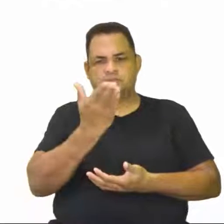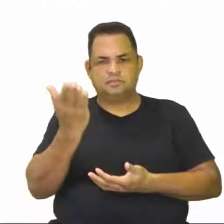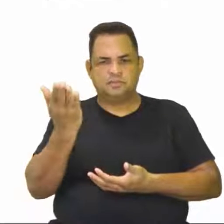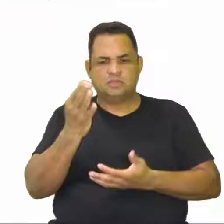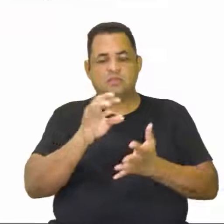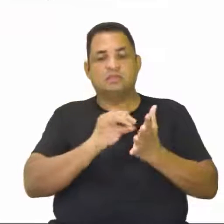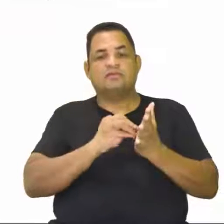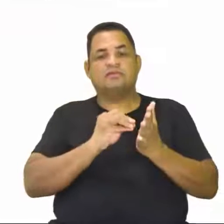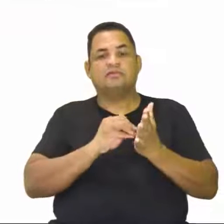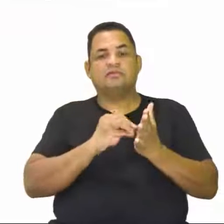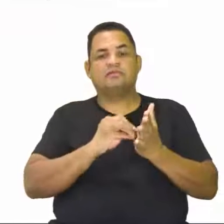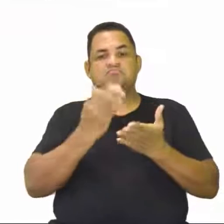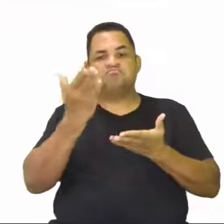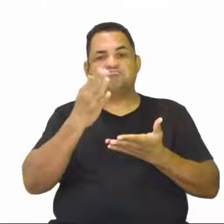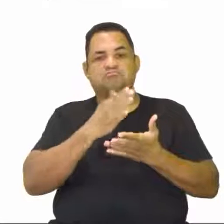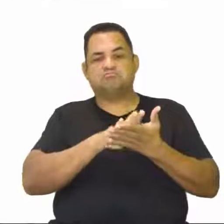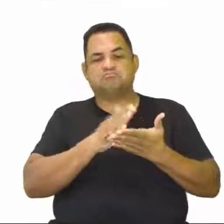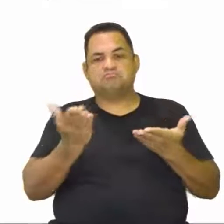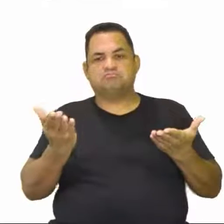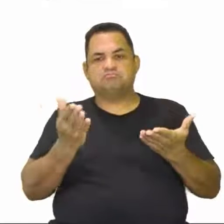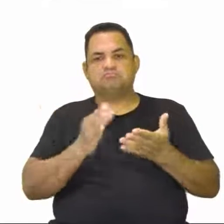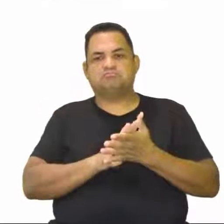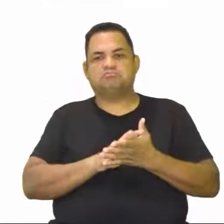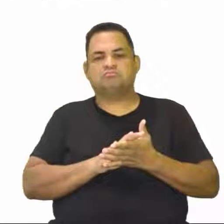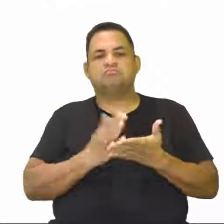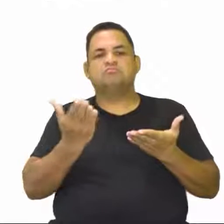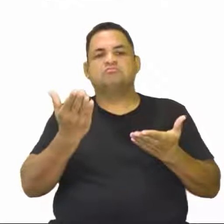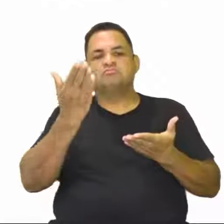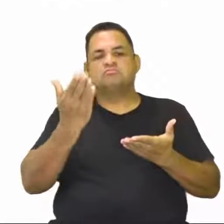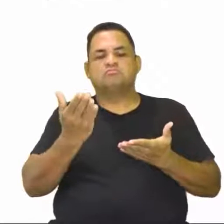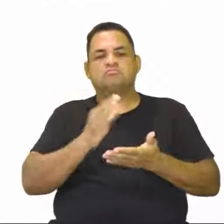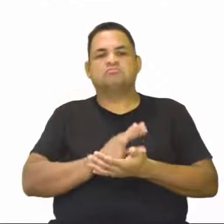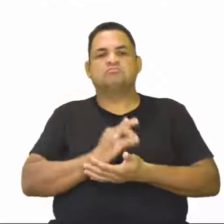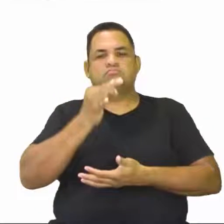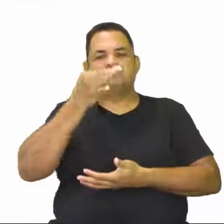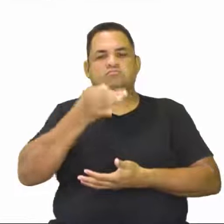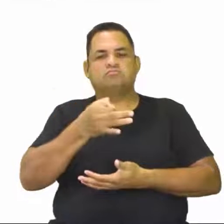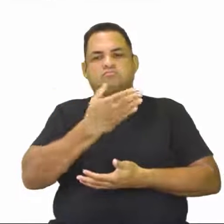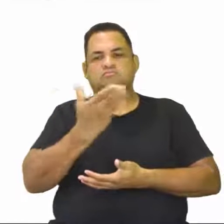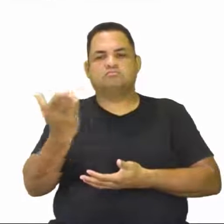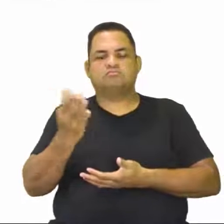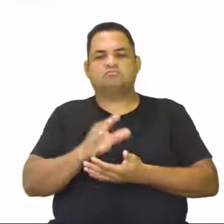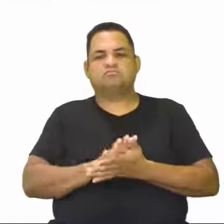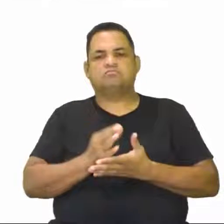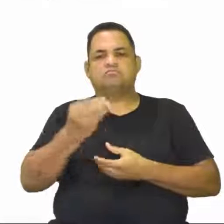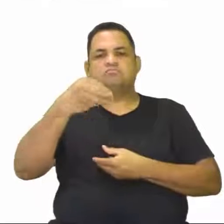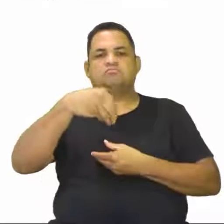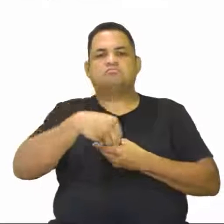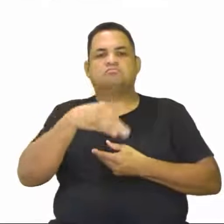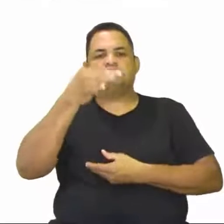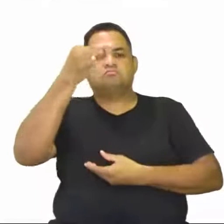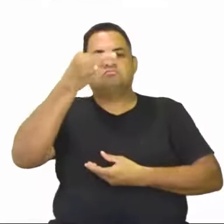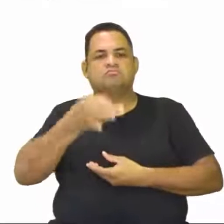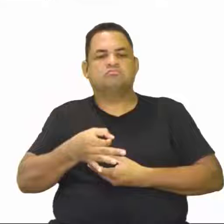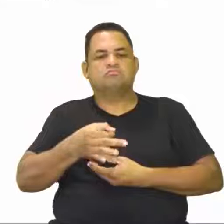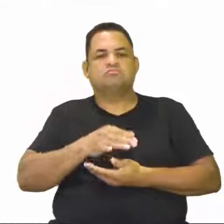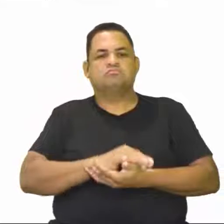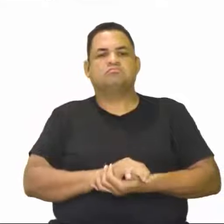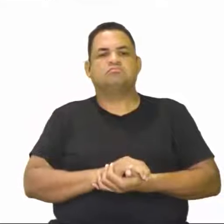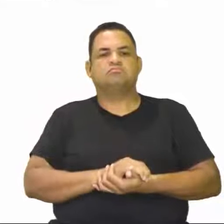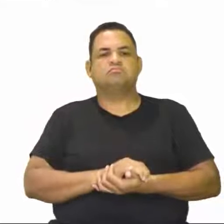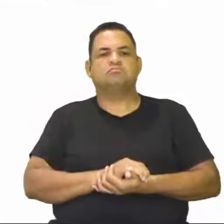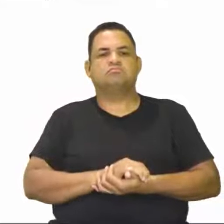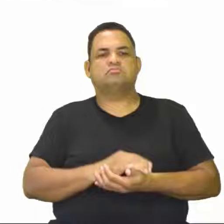lacunas que estão aqui em aberto, com os correspondentes que se enquadram aí. Aí vem,